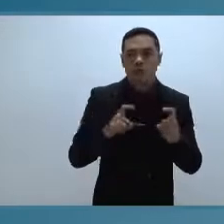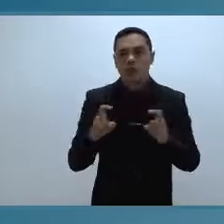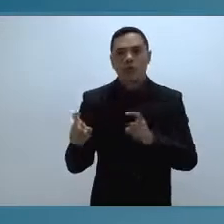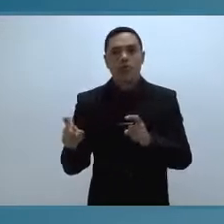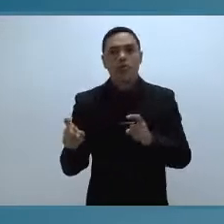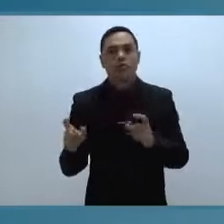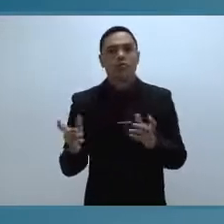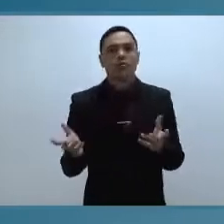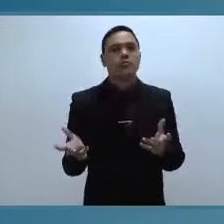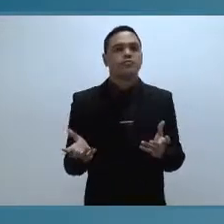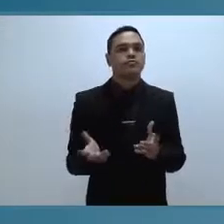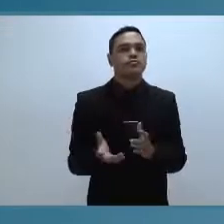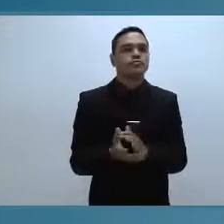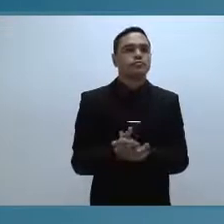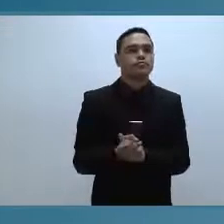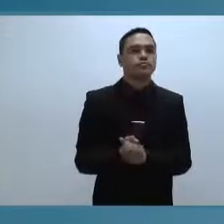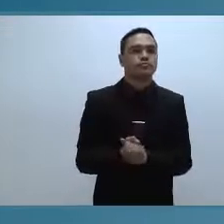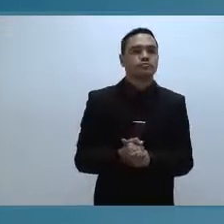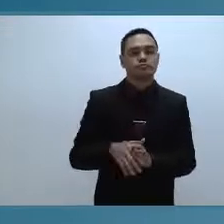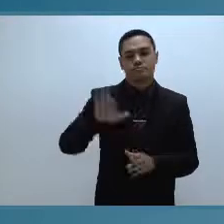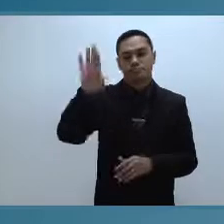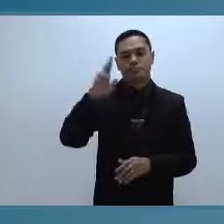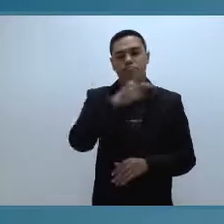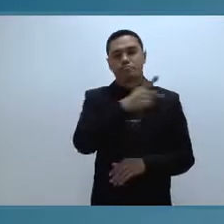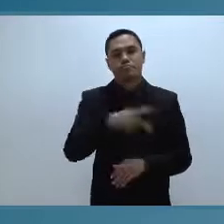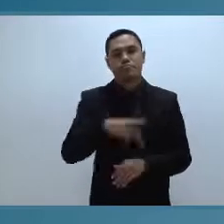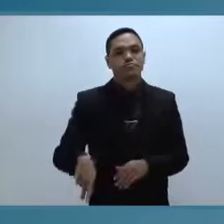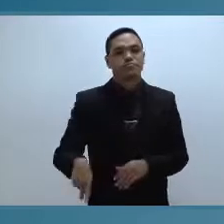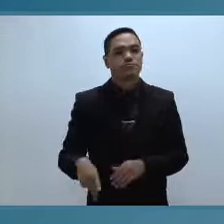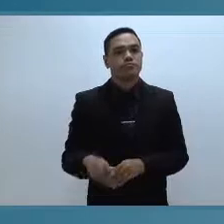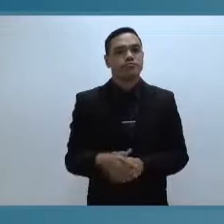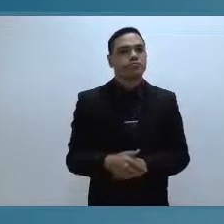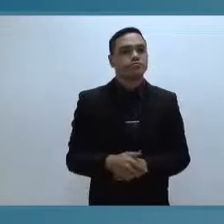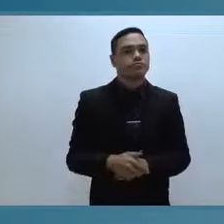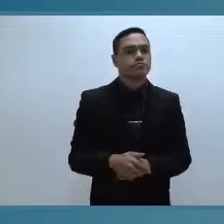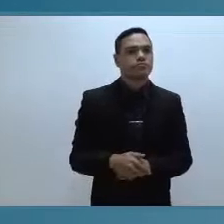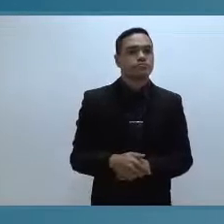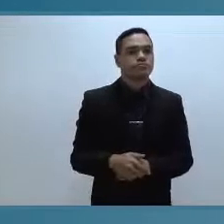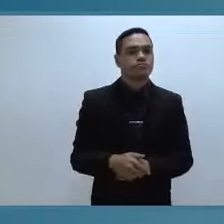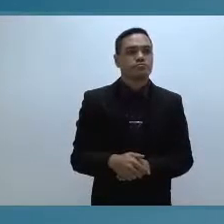Desembargador presidente, Fernando, desembargador, eu entendo que a gente não está